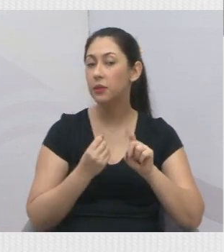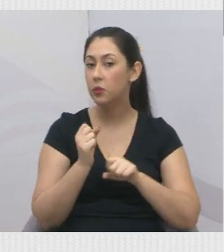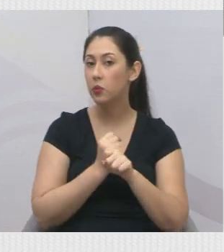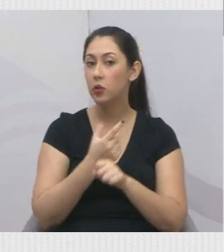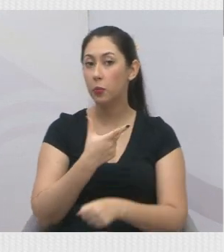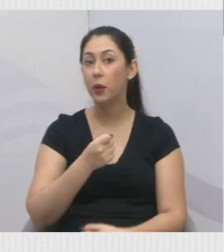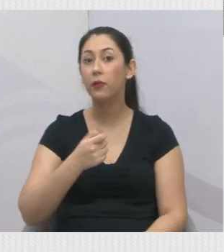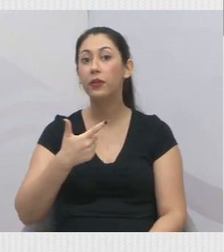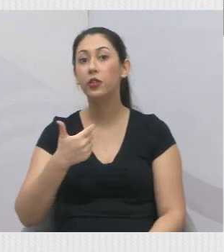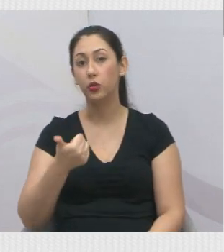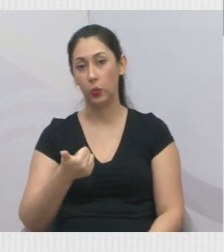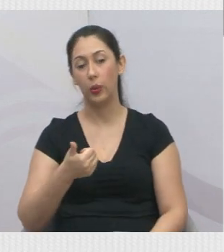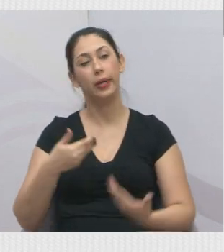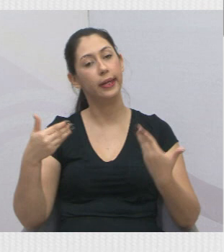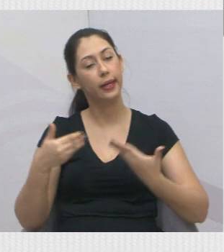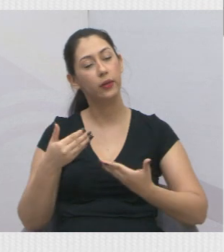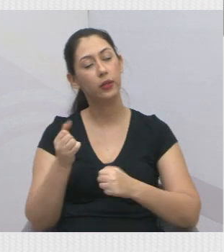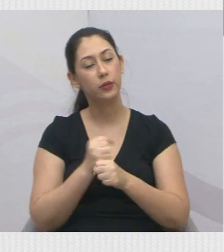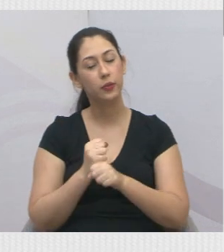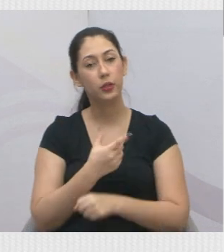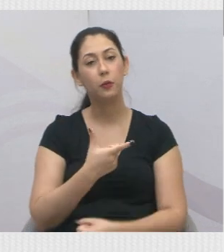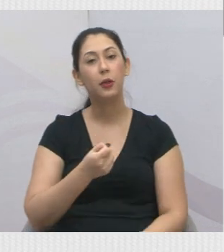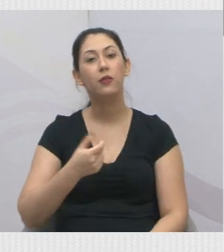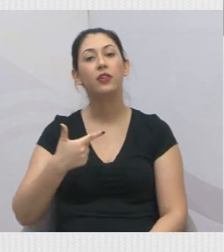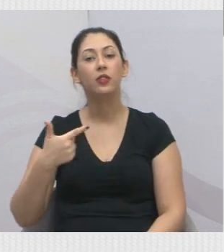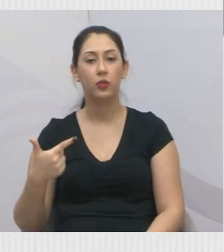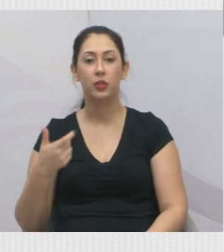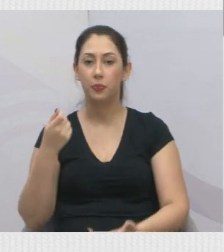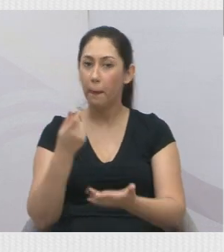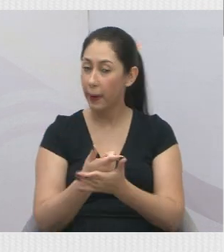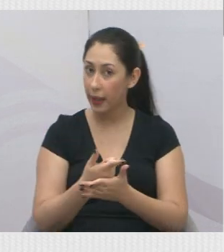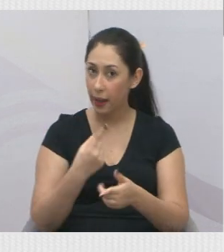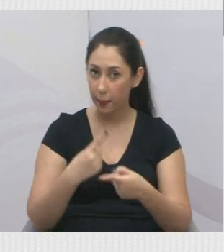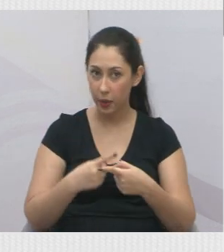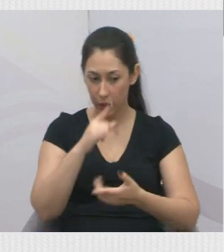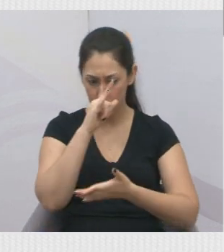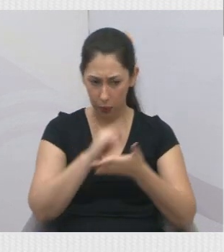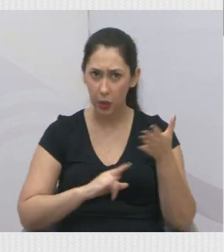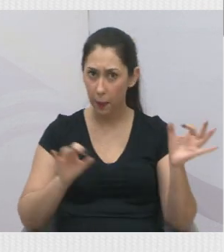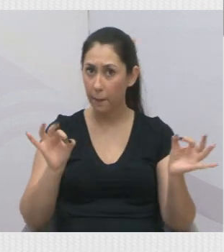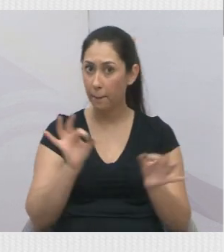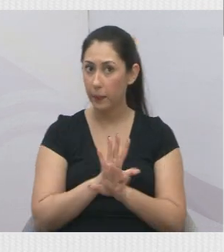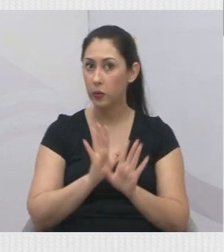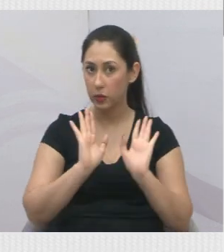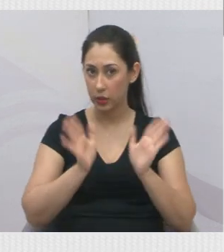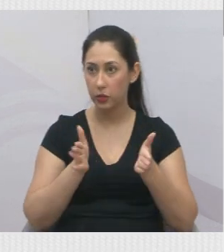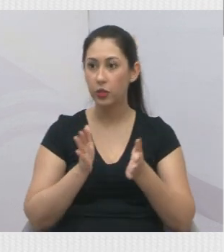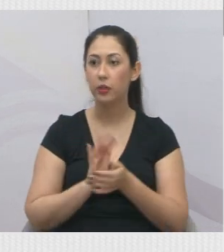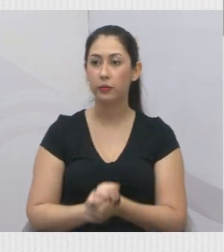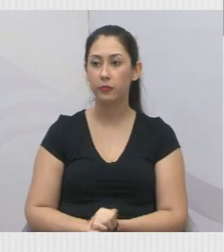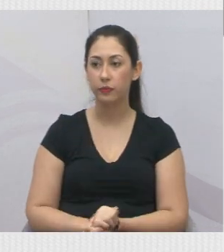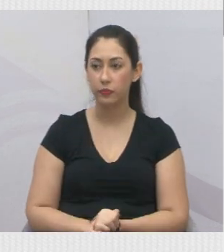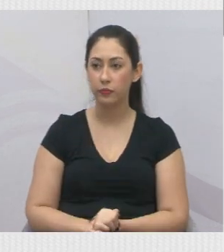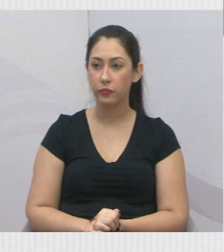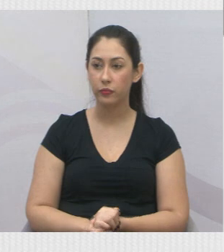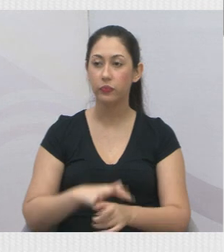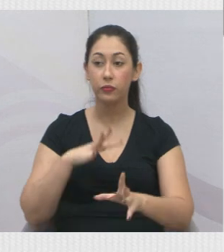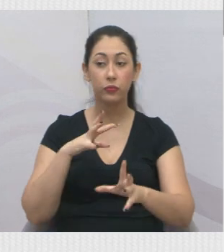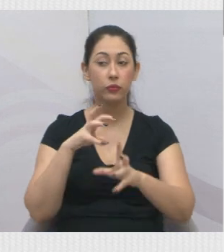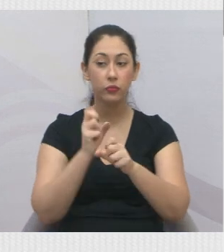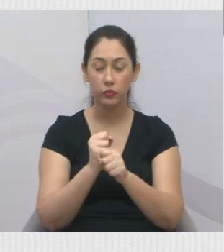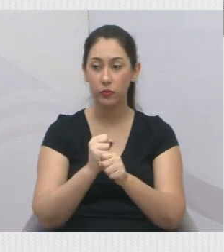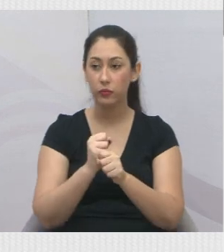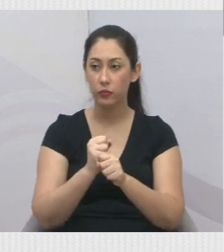2022. Lembrando, nota fiscal já emitida pelo fornecedor para o município. Total.